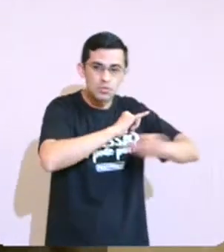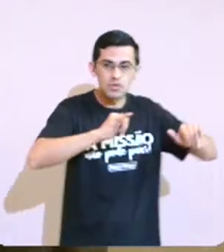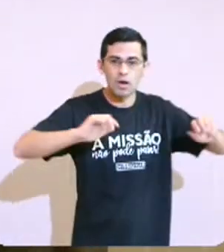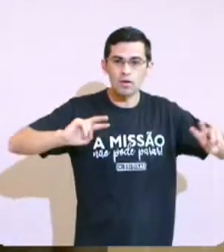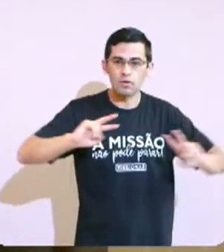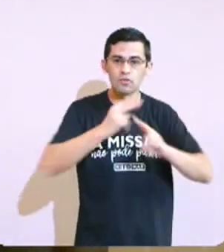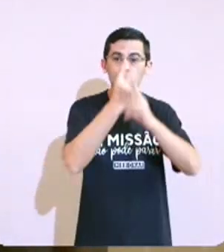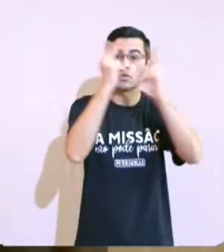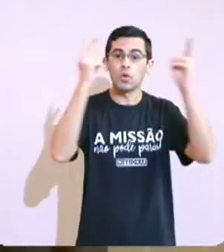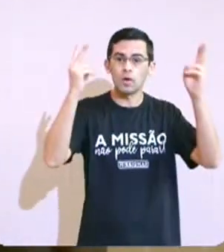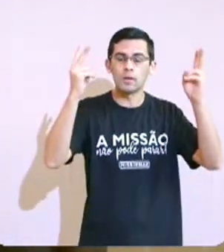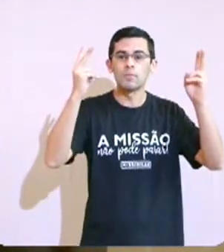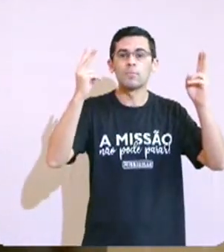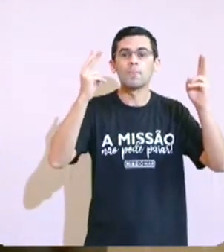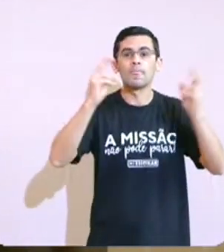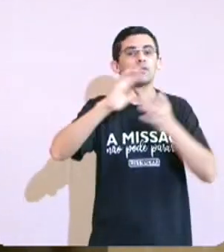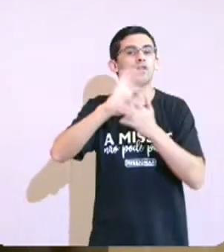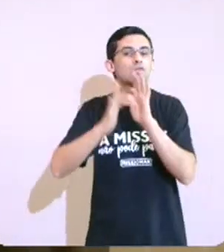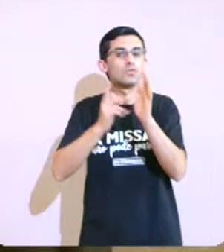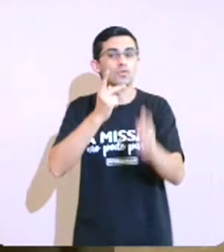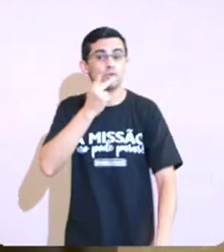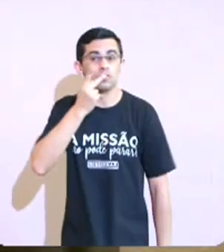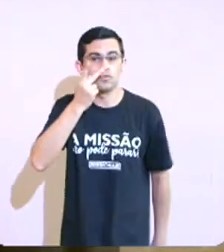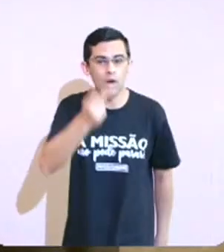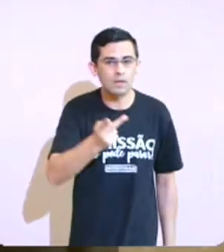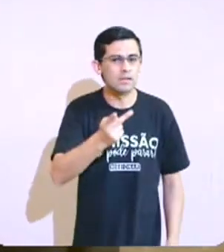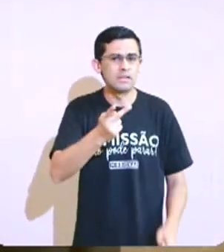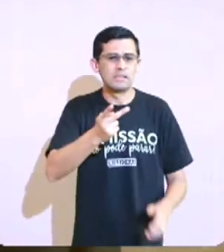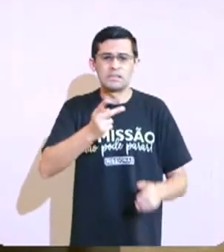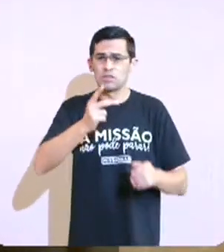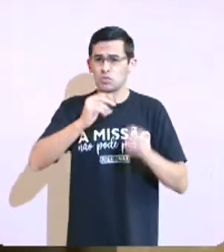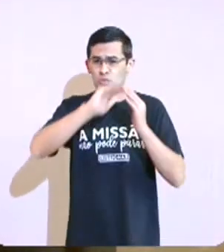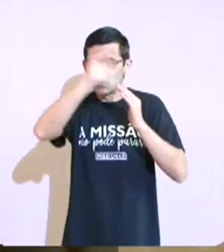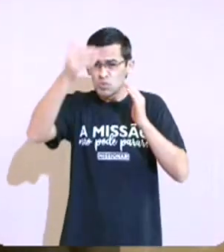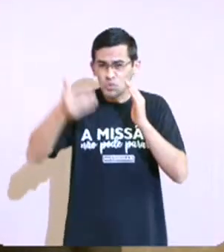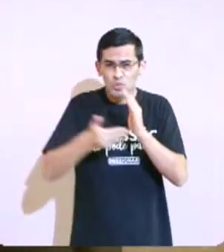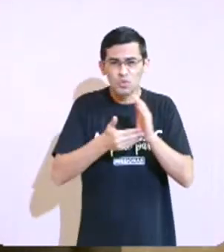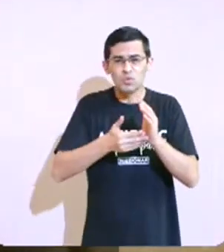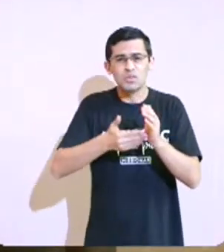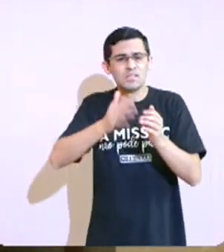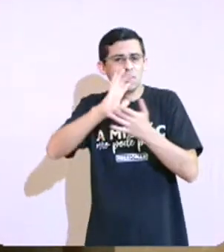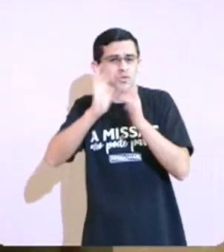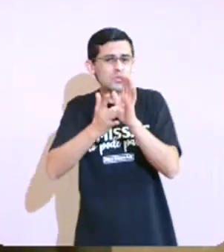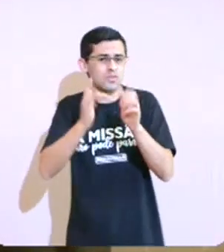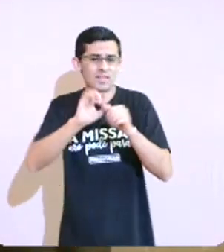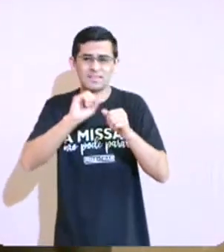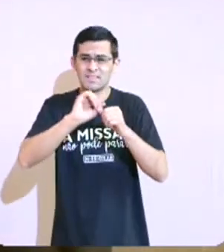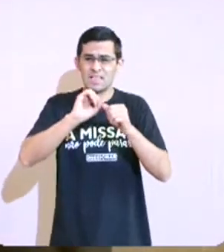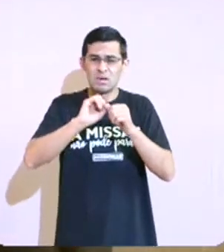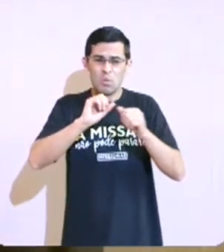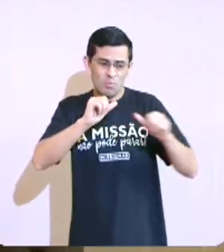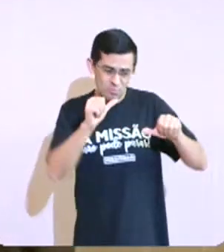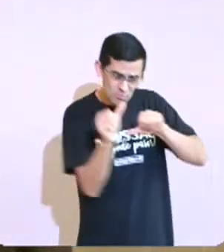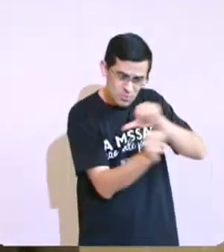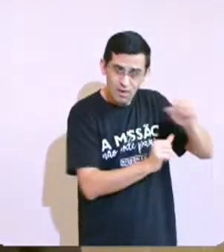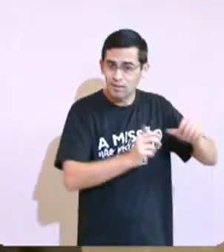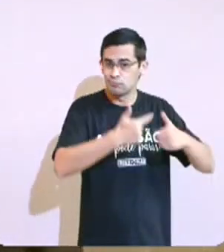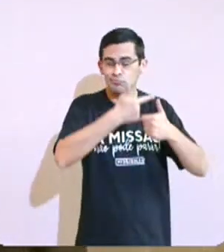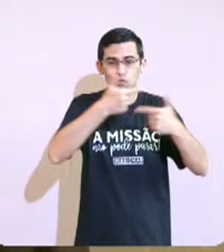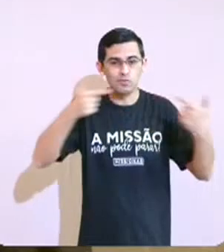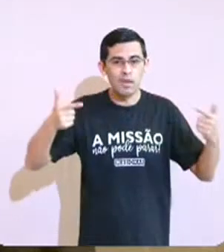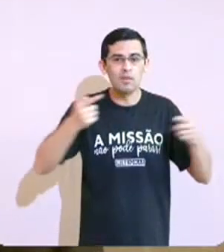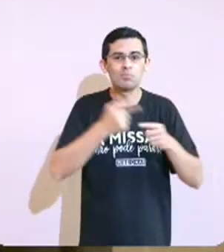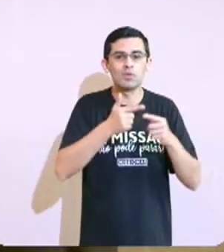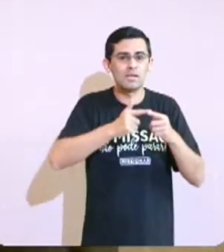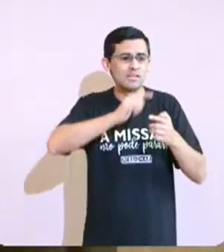Ele diz que onde ele abriu uma porta, ninguém fechará, porque ele havia esmagado a cabeça da serpente na cruz